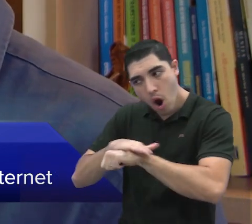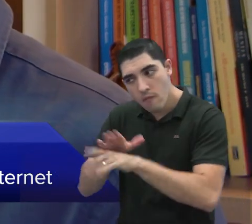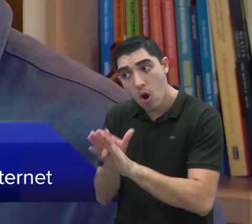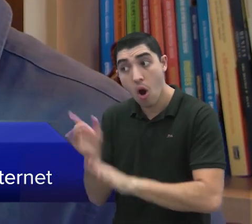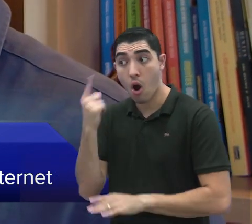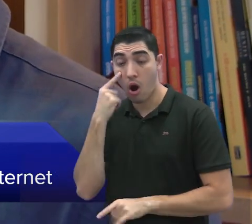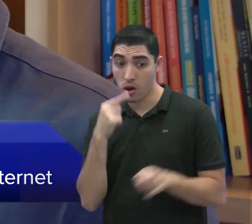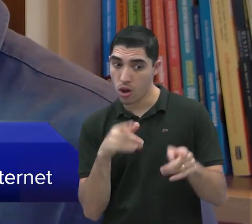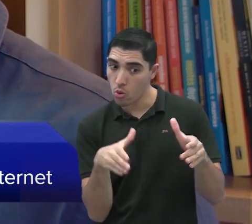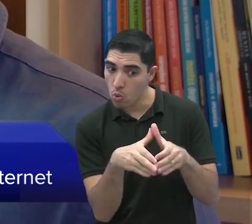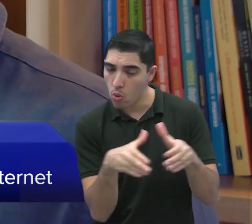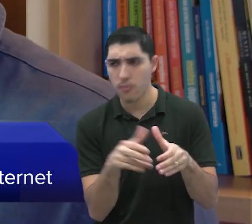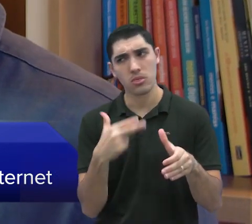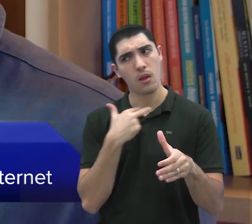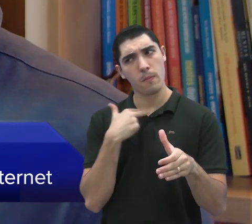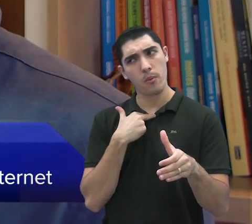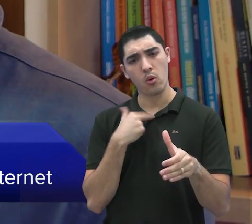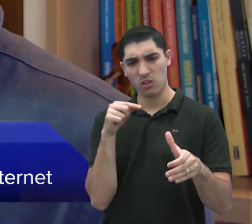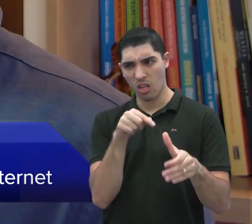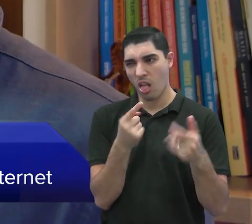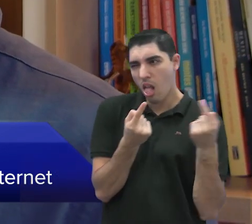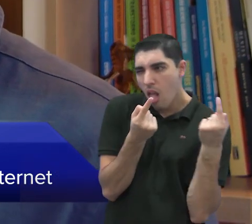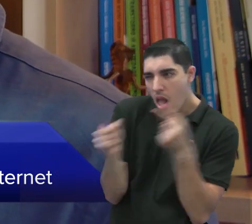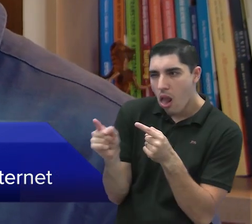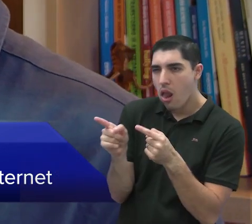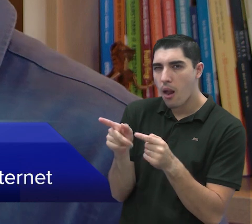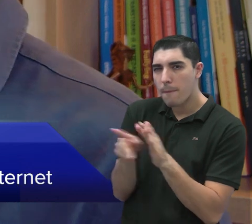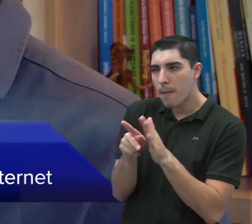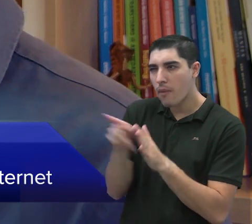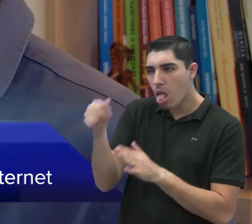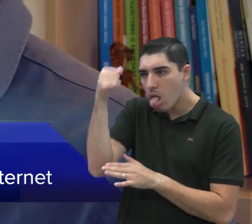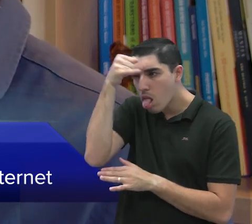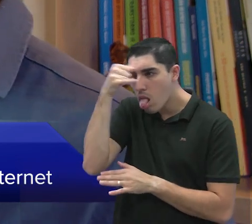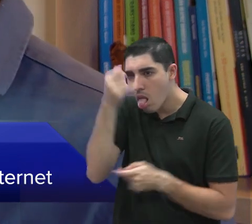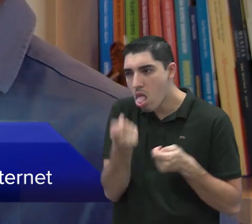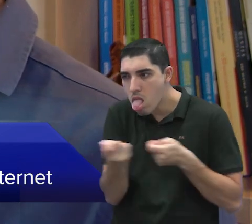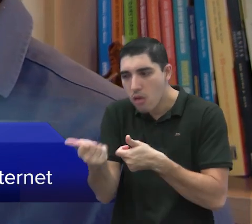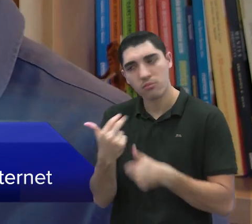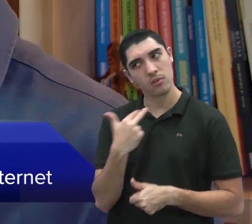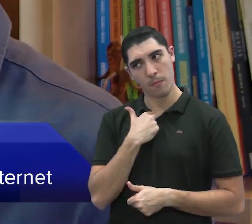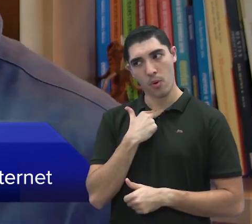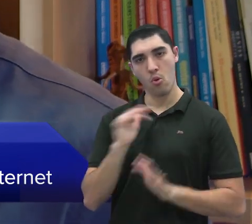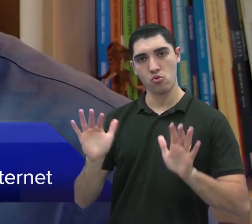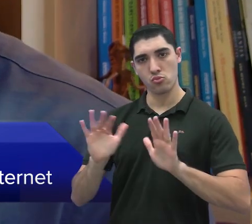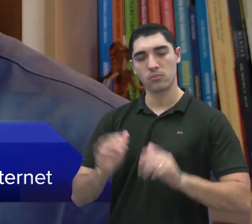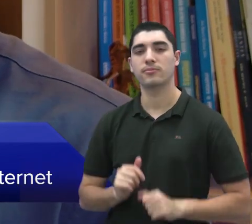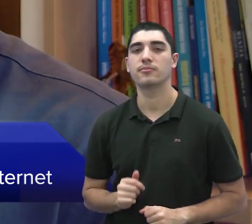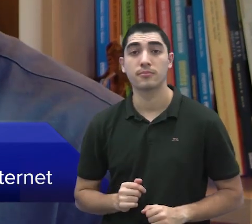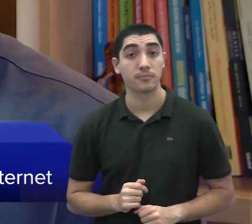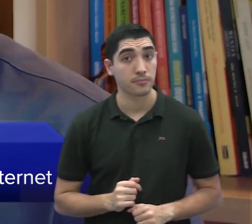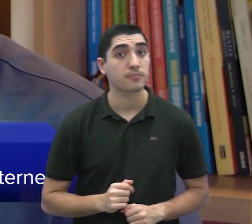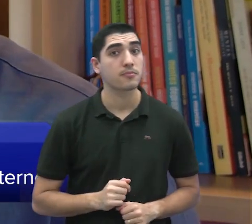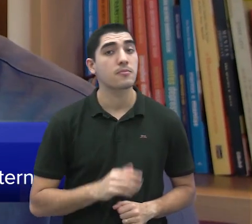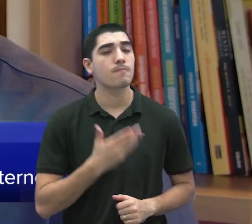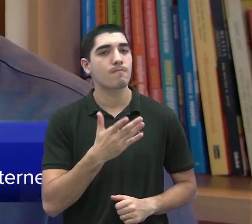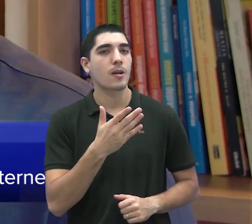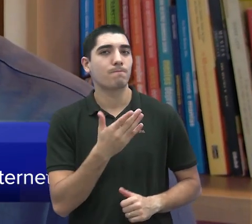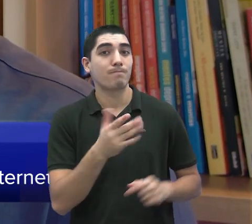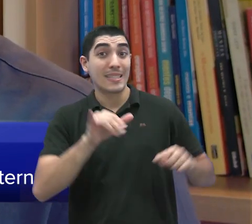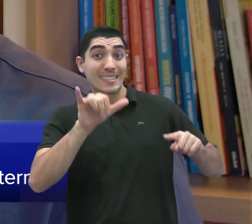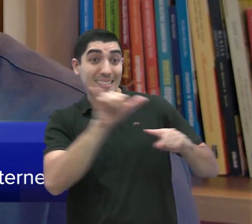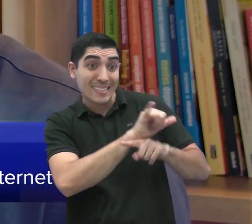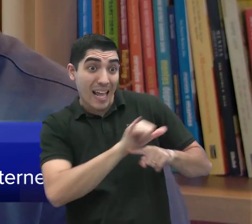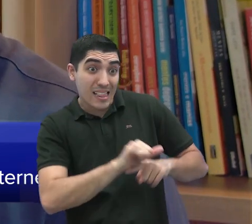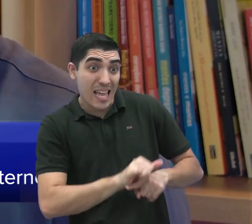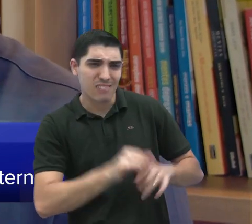questão nele para que ele não faça adesão de desafios para, de fato, fazer parte de um grupo. Então, como não tem